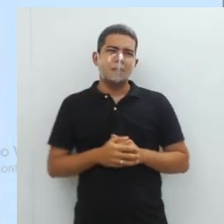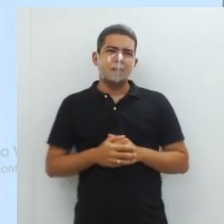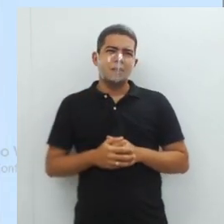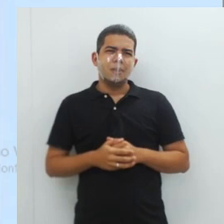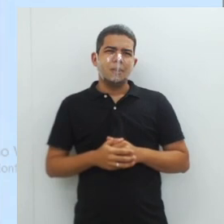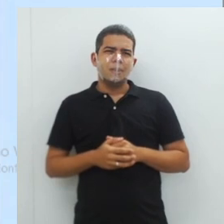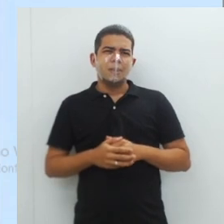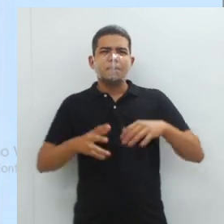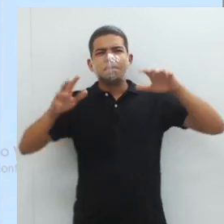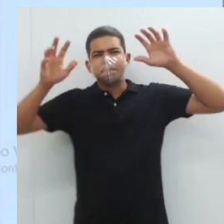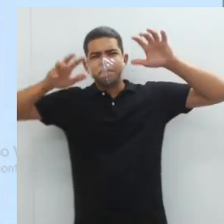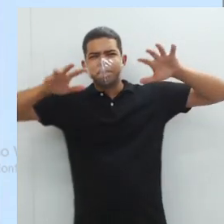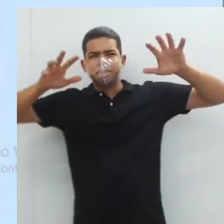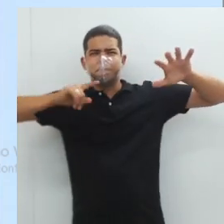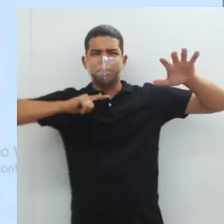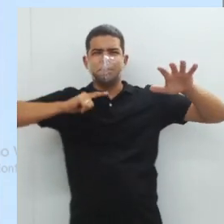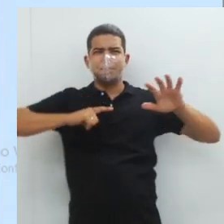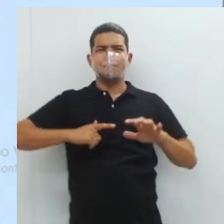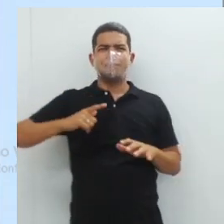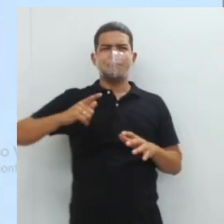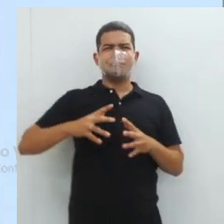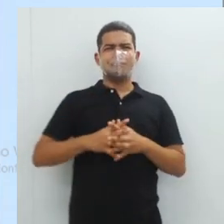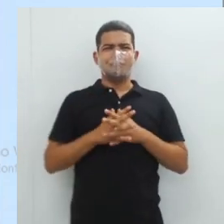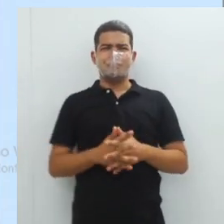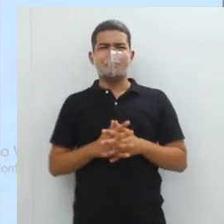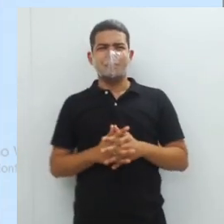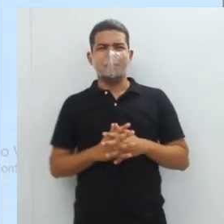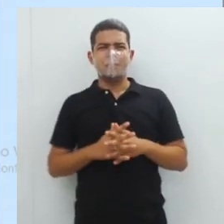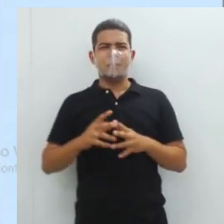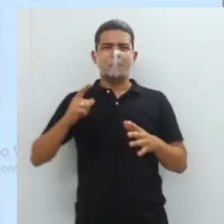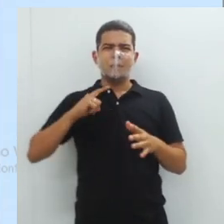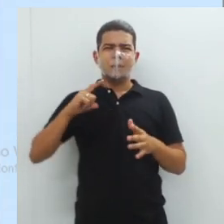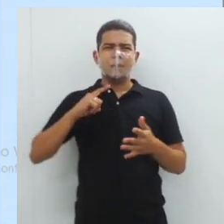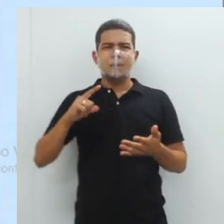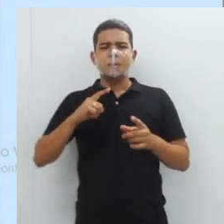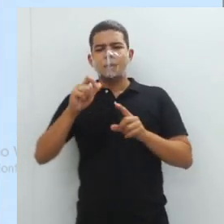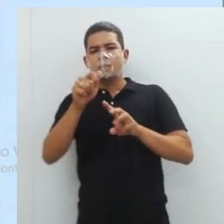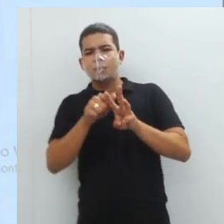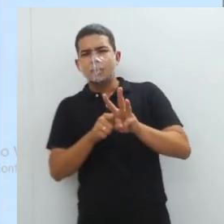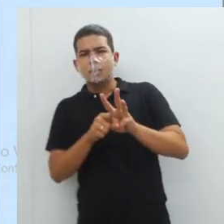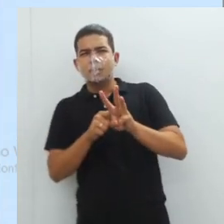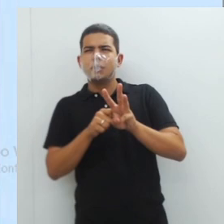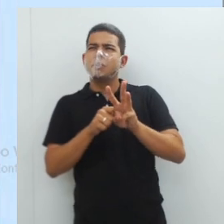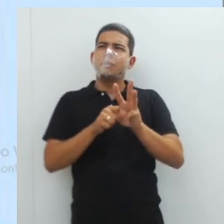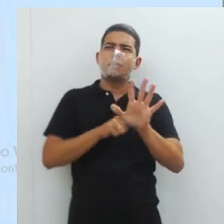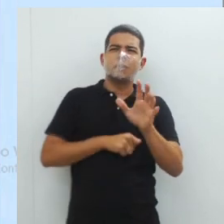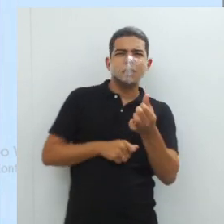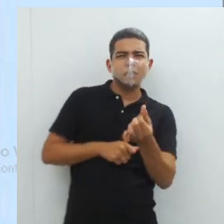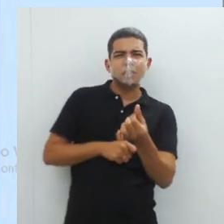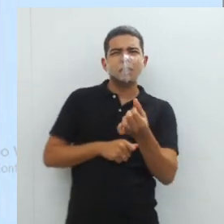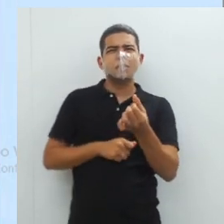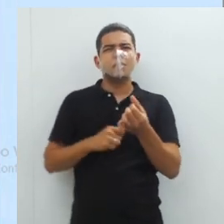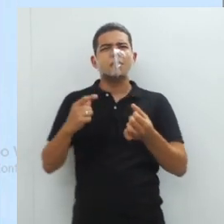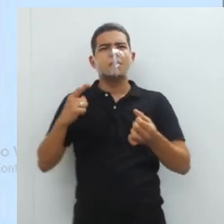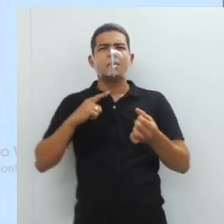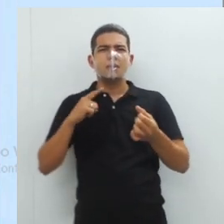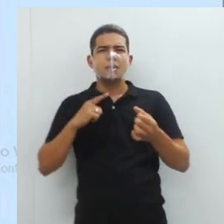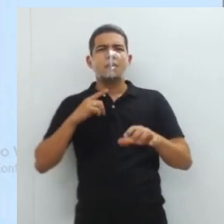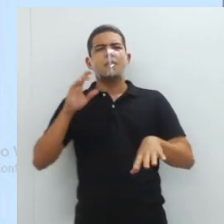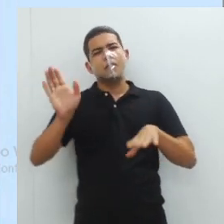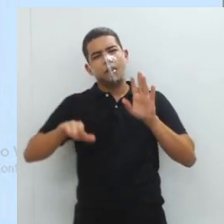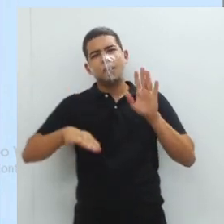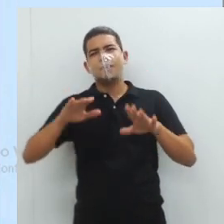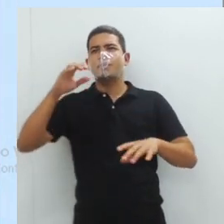é complexo. Anualmente as chuvas se concentram de 3 a 6 meses e o resto do ano é composto apenas de períodos